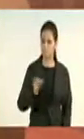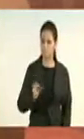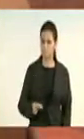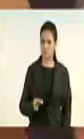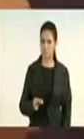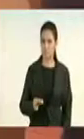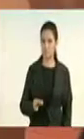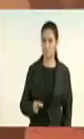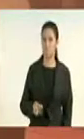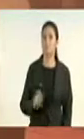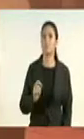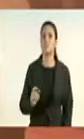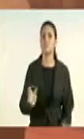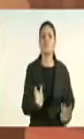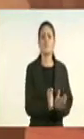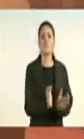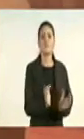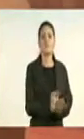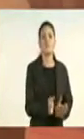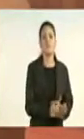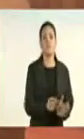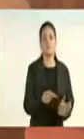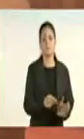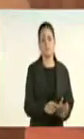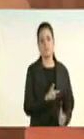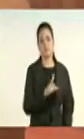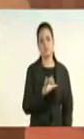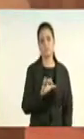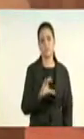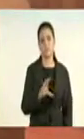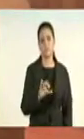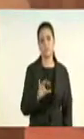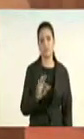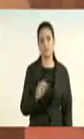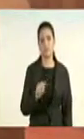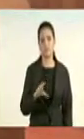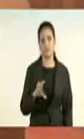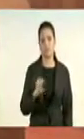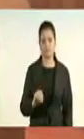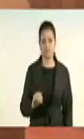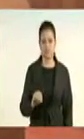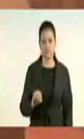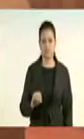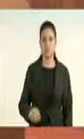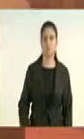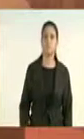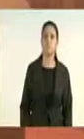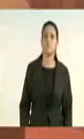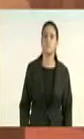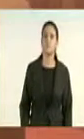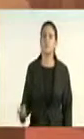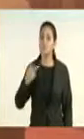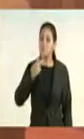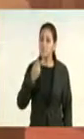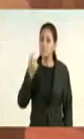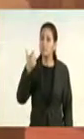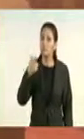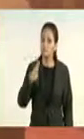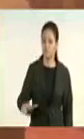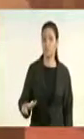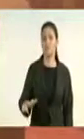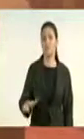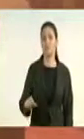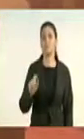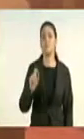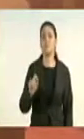praticados pela atual comissão de licitação. E digo aqui, deputado Adriano Sarney, que mantém todas as palavras, inclusive com